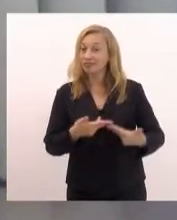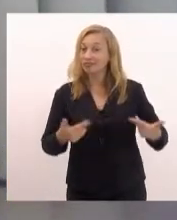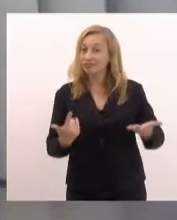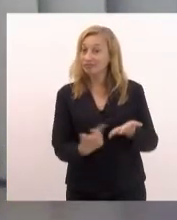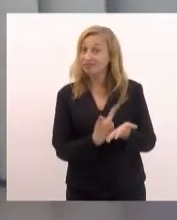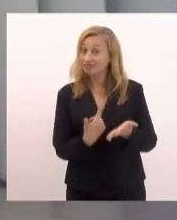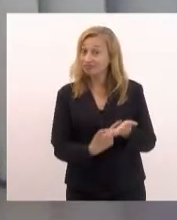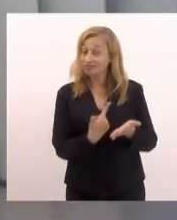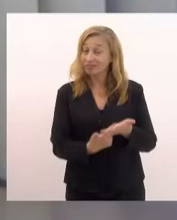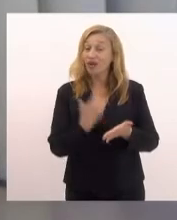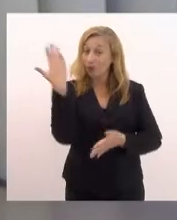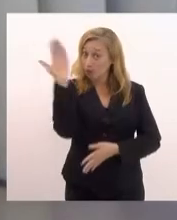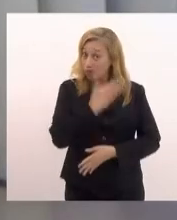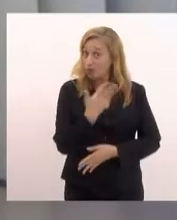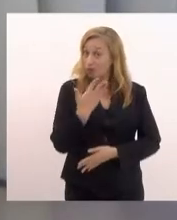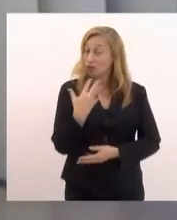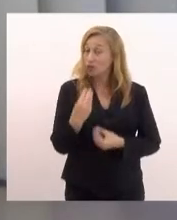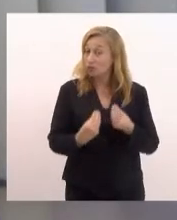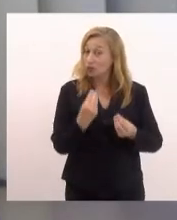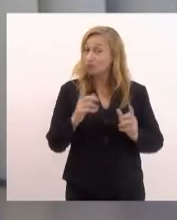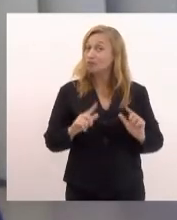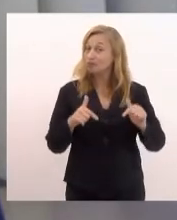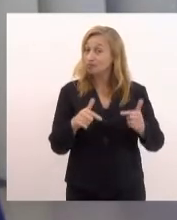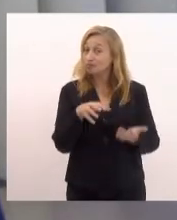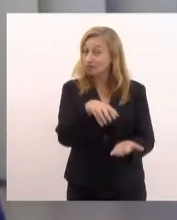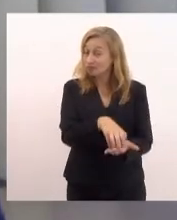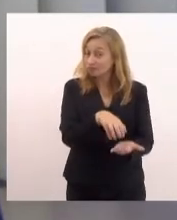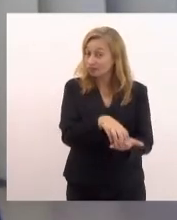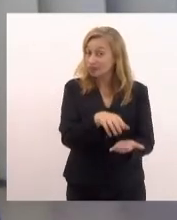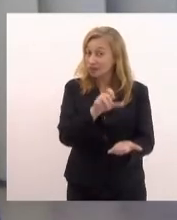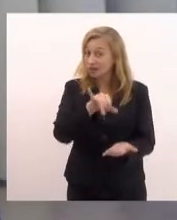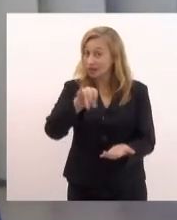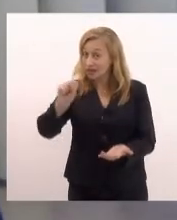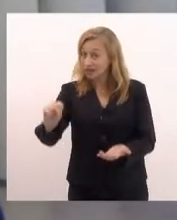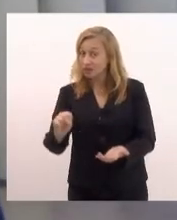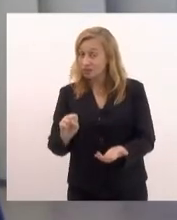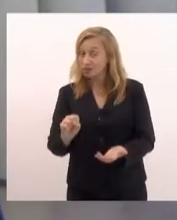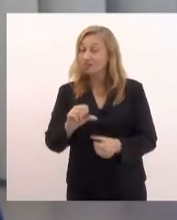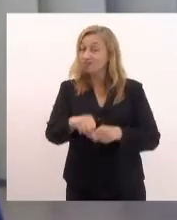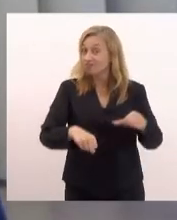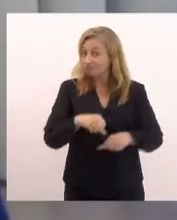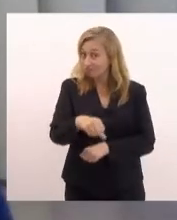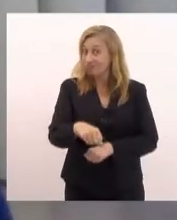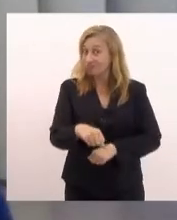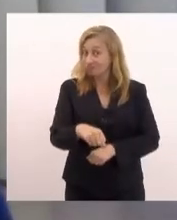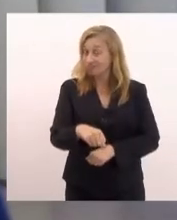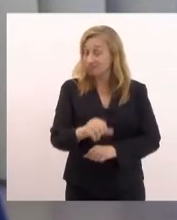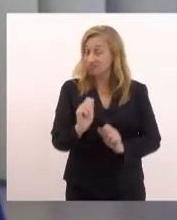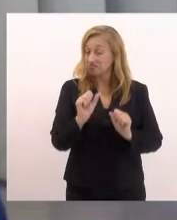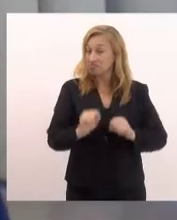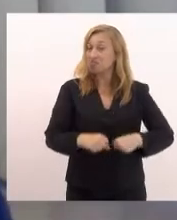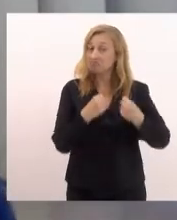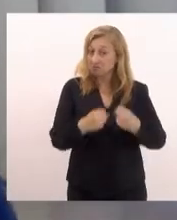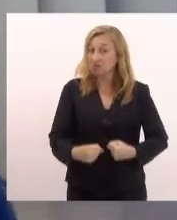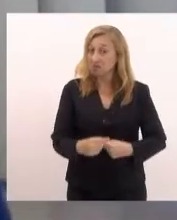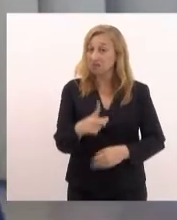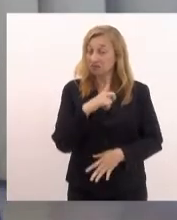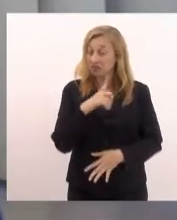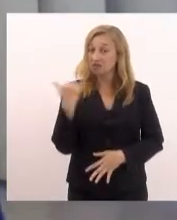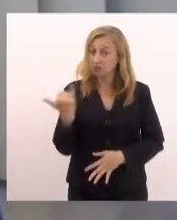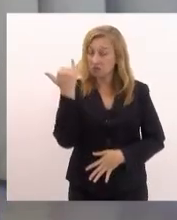É uma prova de como essa ação do SEASME é uma ação transformadora, uma ação potente, uma ação